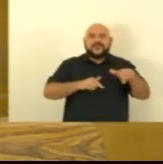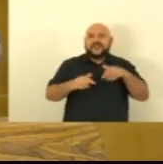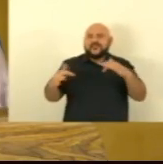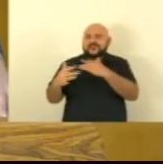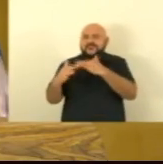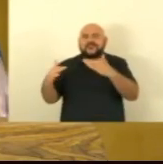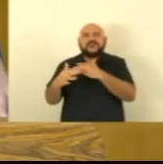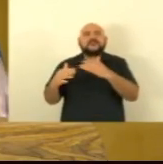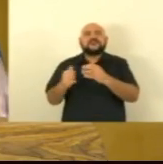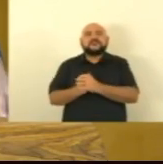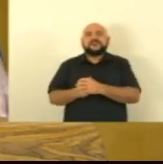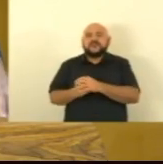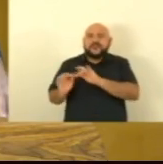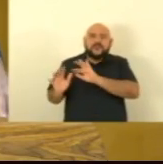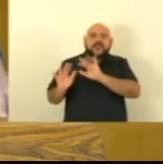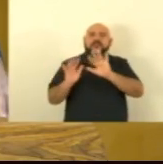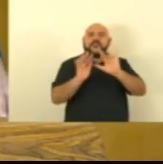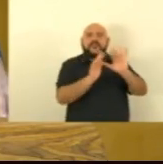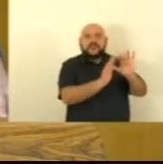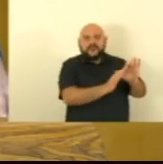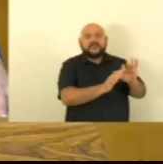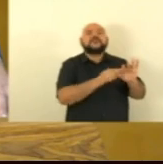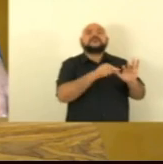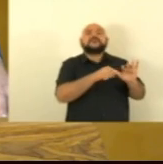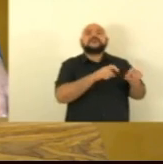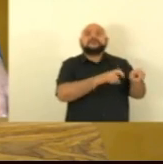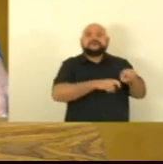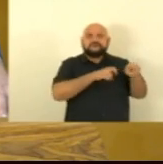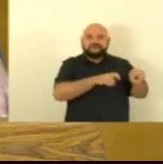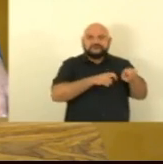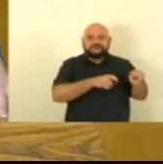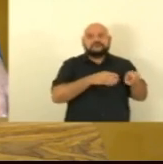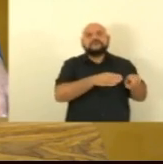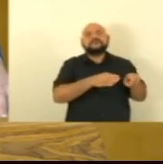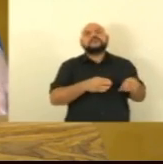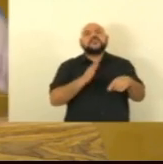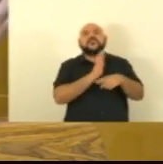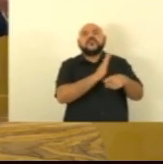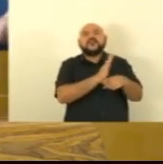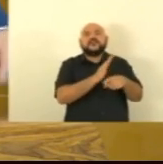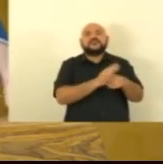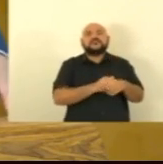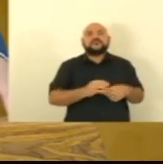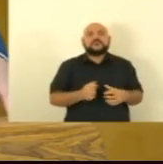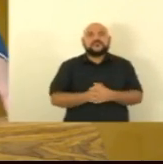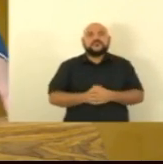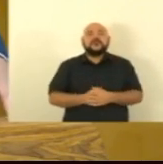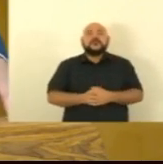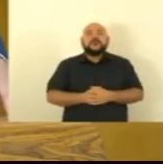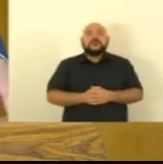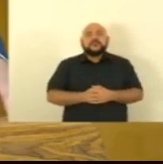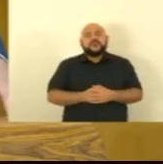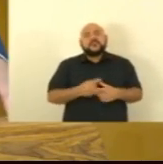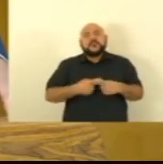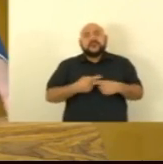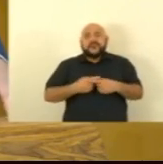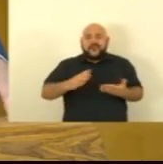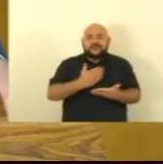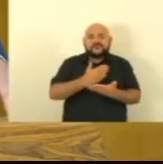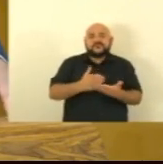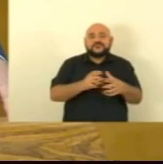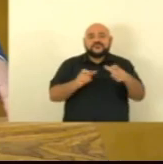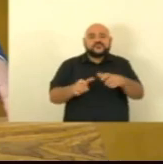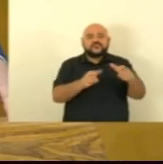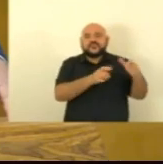pontos base, das suas localidades originais de trabalho, para ir em diversos pontos longínquos do Estado do